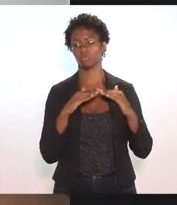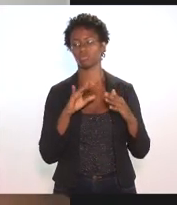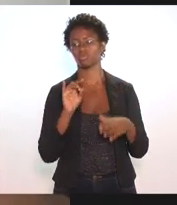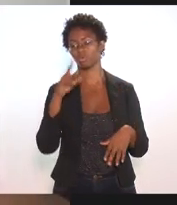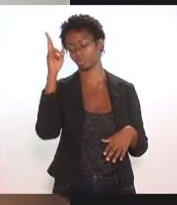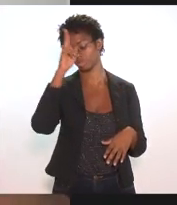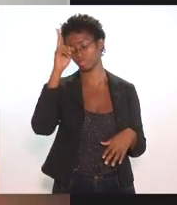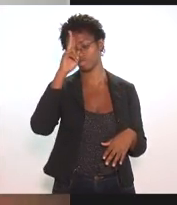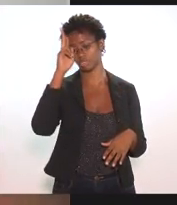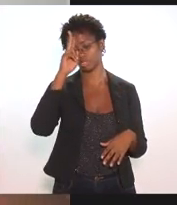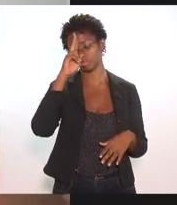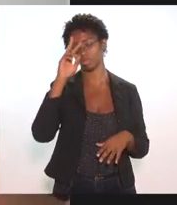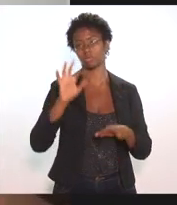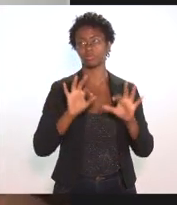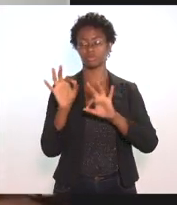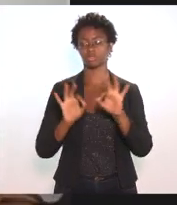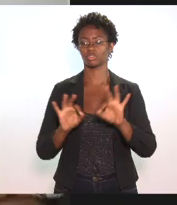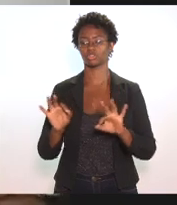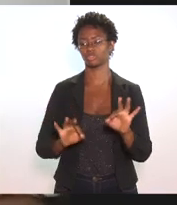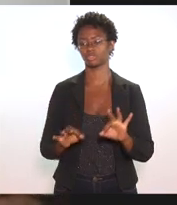lembre quando o projeto foi